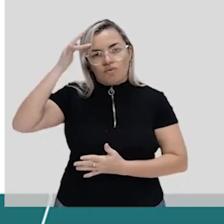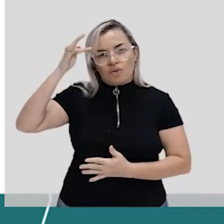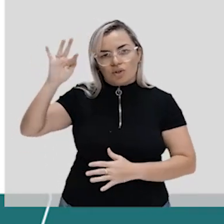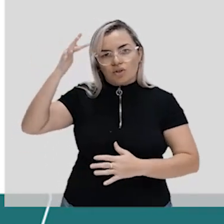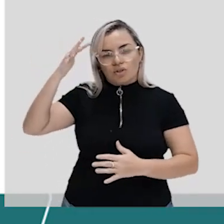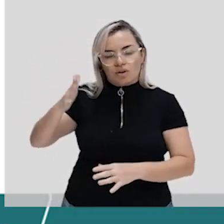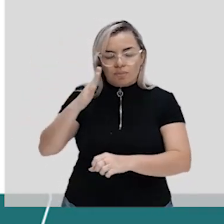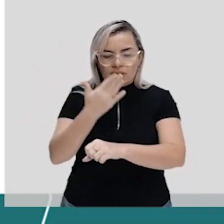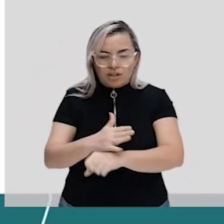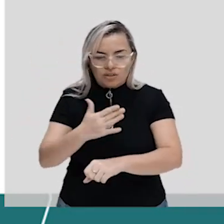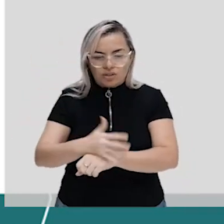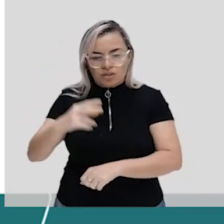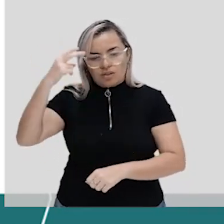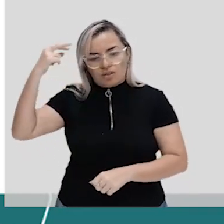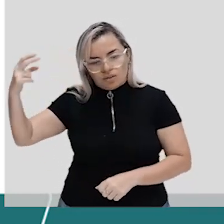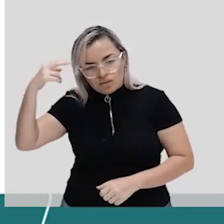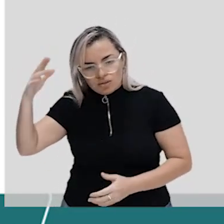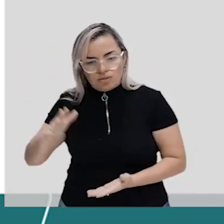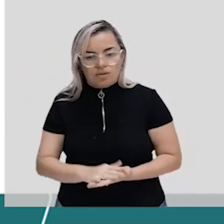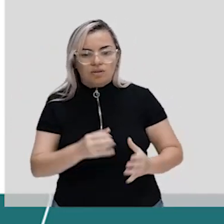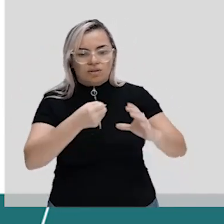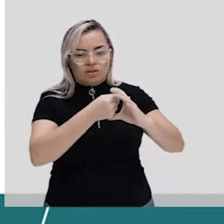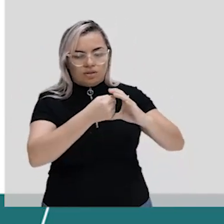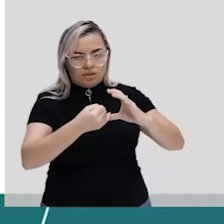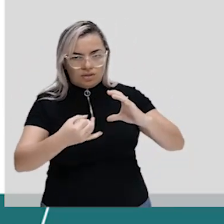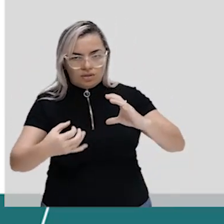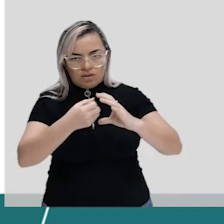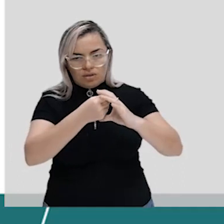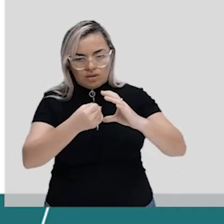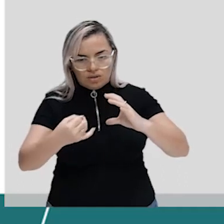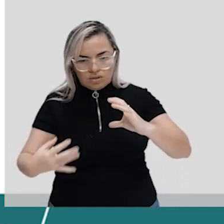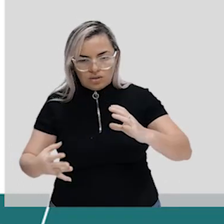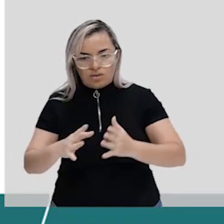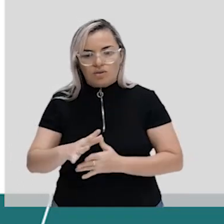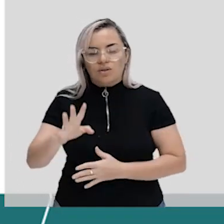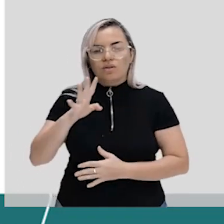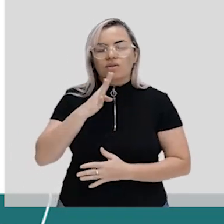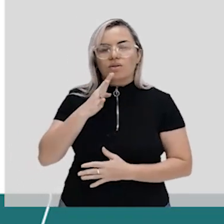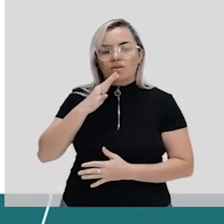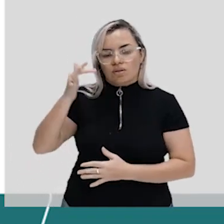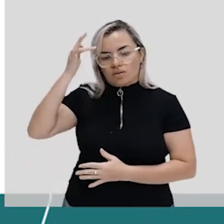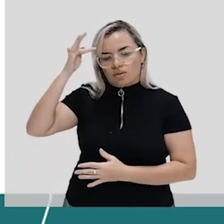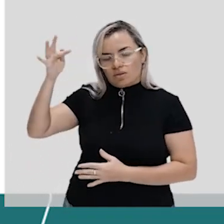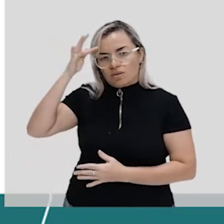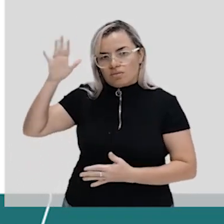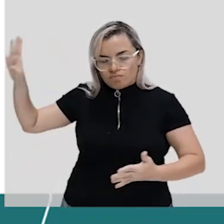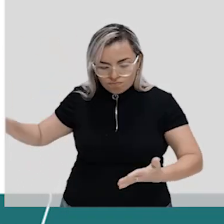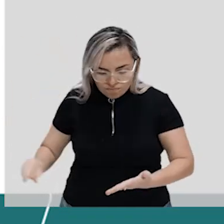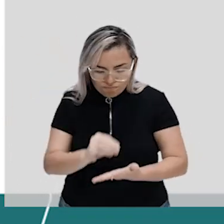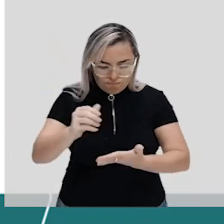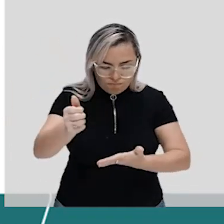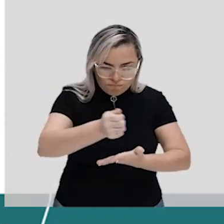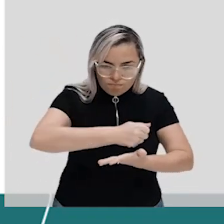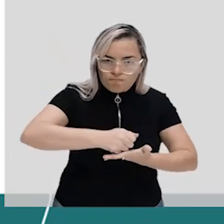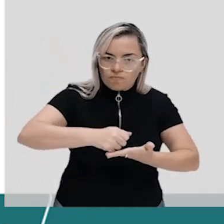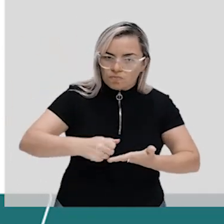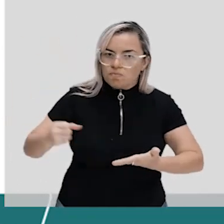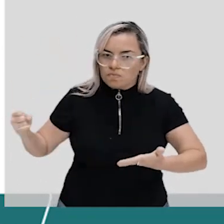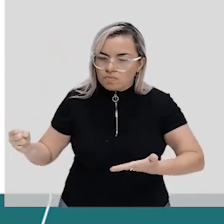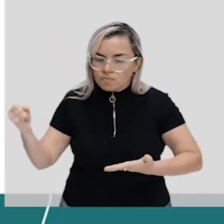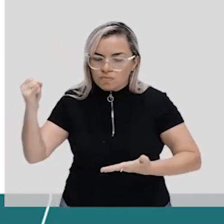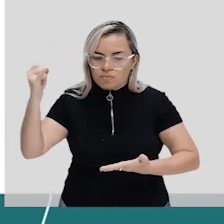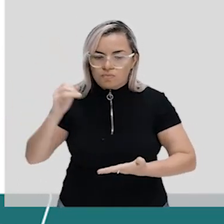Características do conhecimento filosófico, para você não esquecer, para ficar muito bem marcado aí na sua mente. Anota isso no caderno, que é importante. Coloca